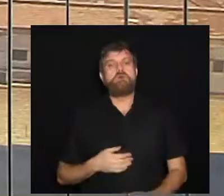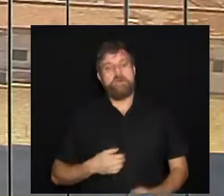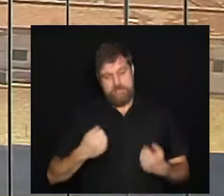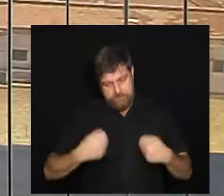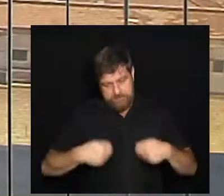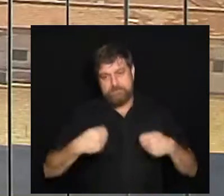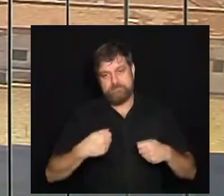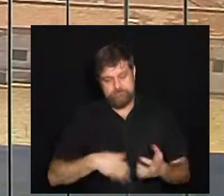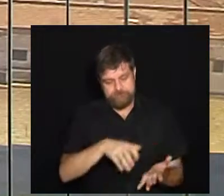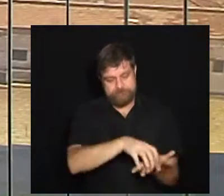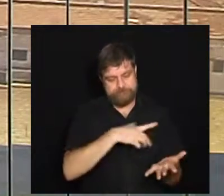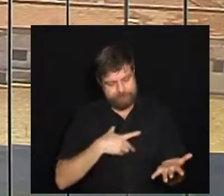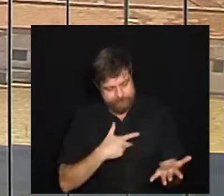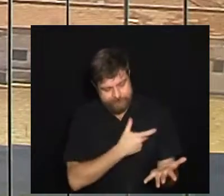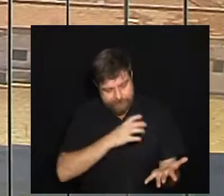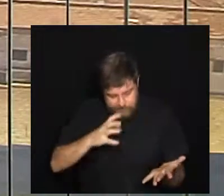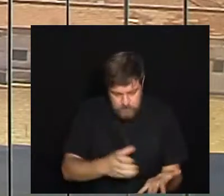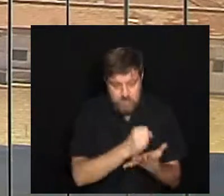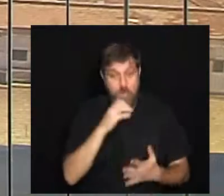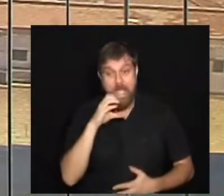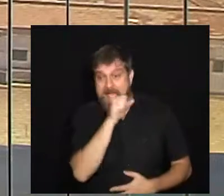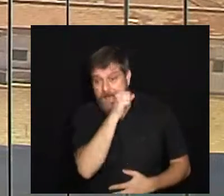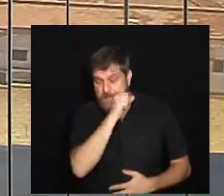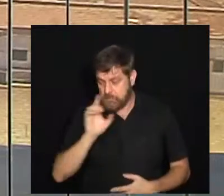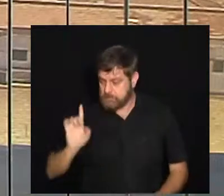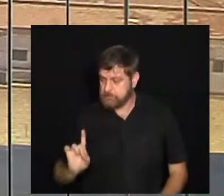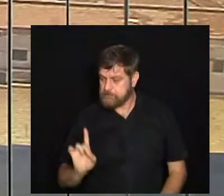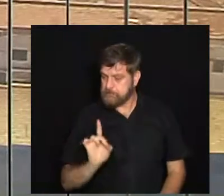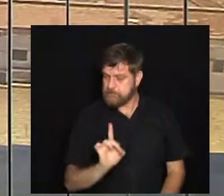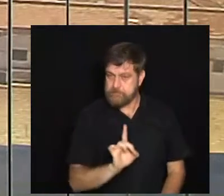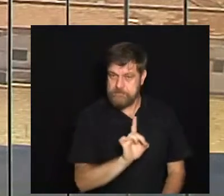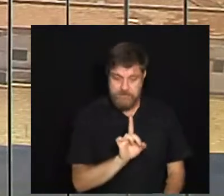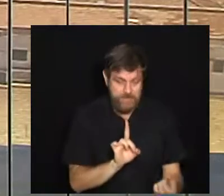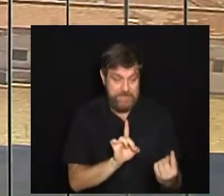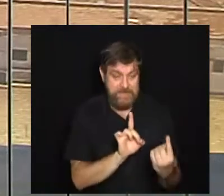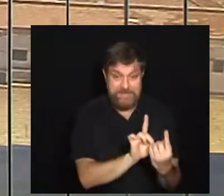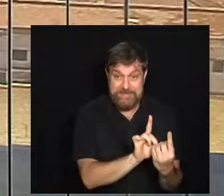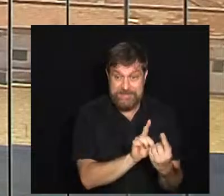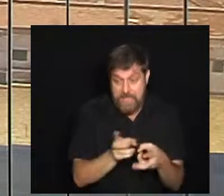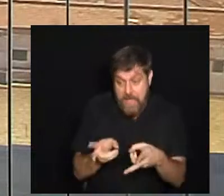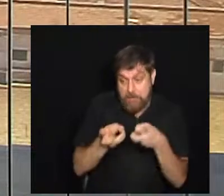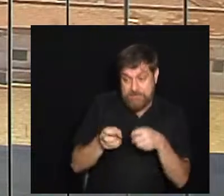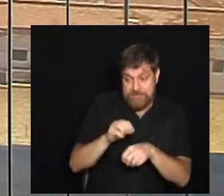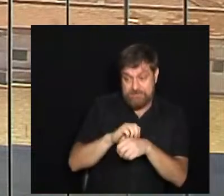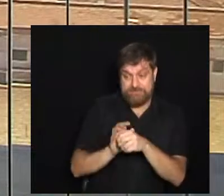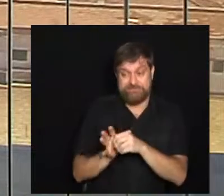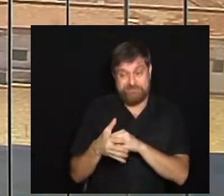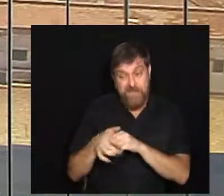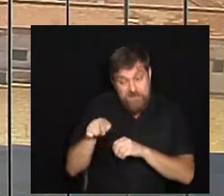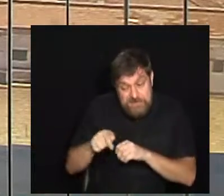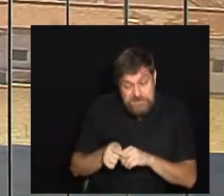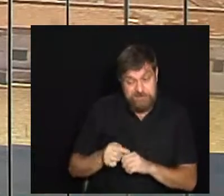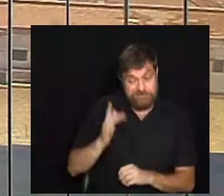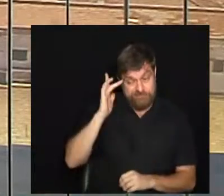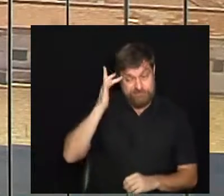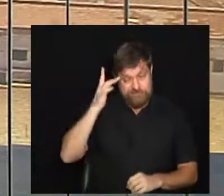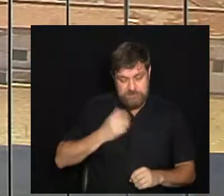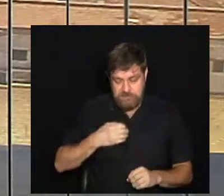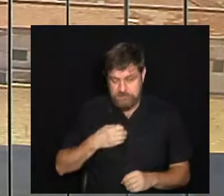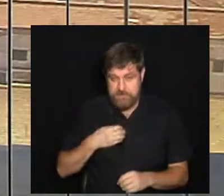aí sim procura o pronto-socorro ou o posto de saúde para você poder ser atendido caracterizado se você é paciente com isso que o vídeo ou não